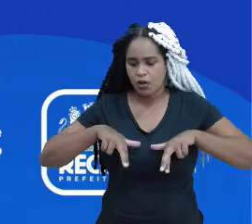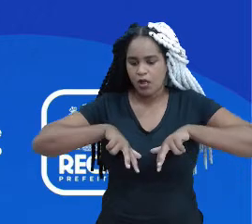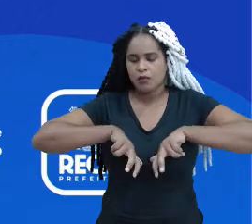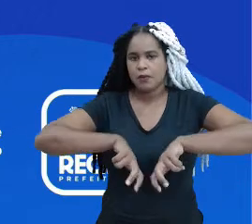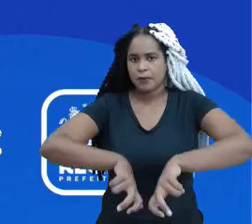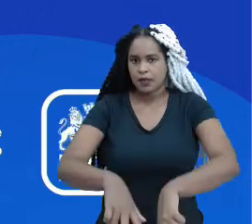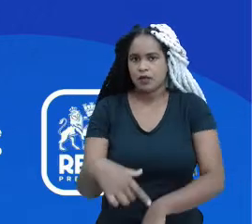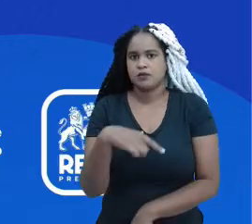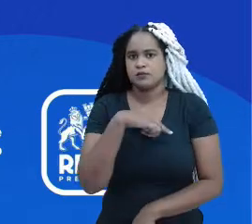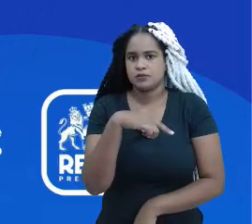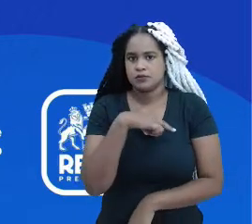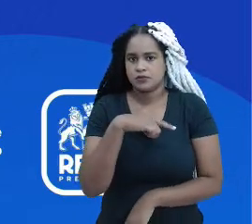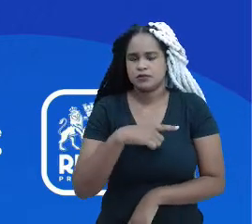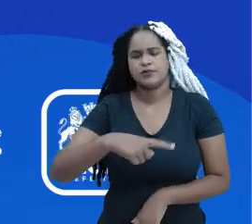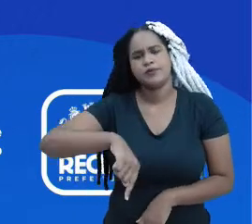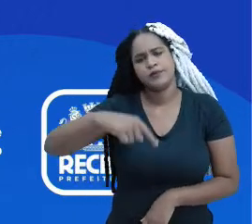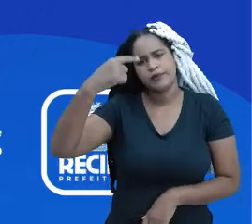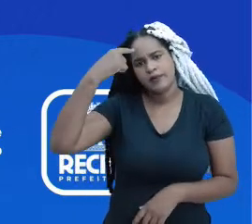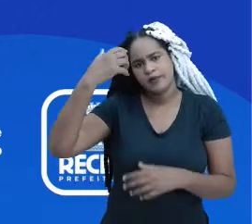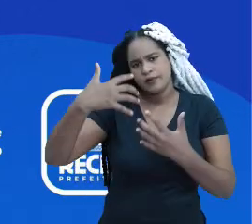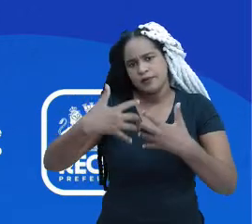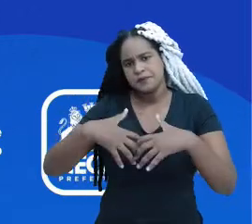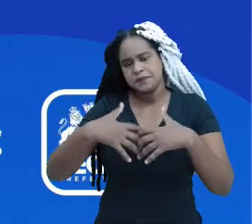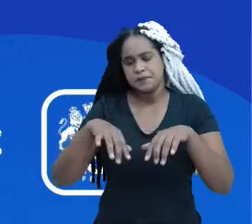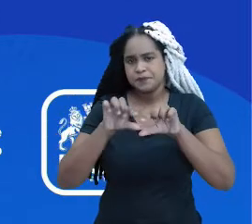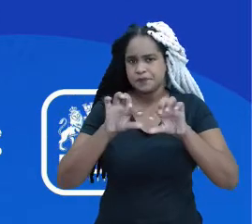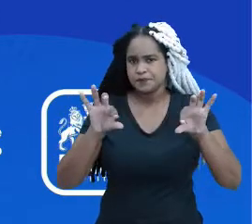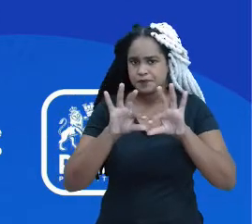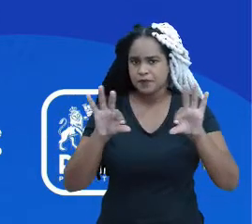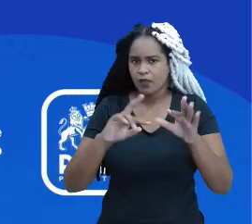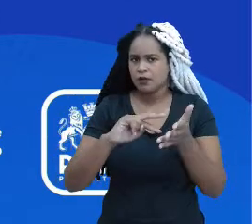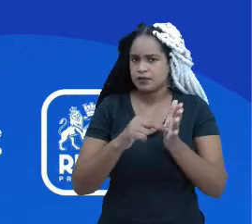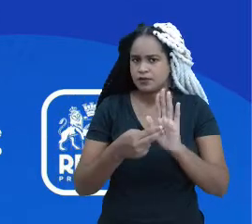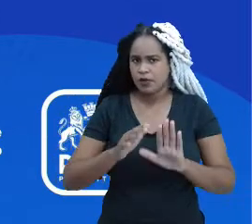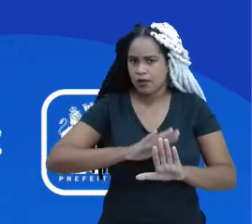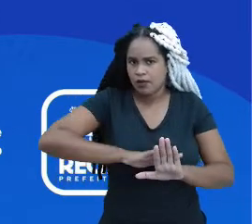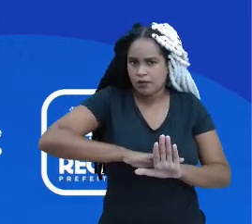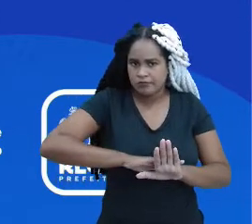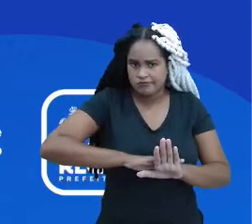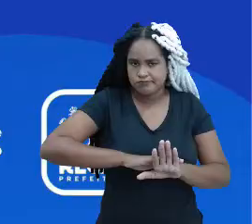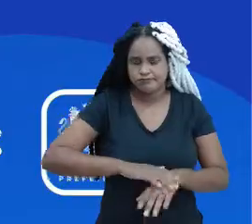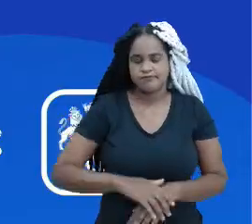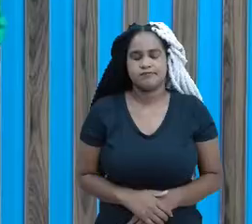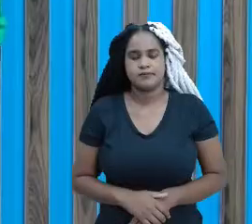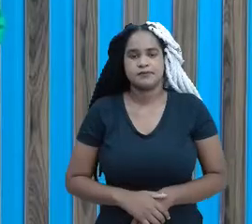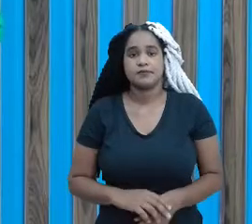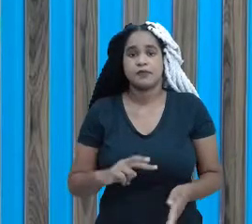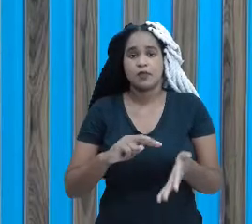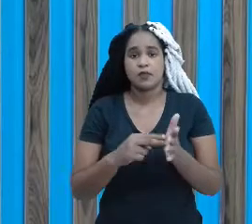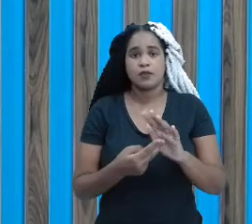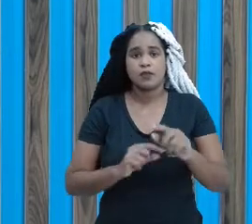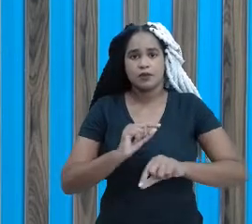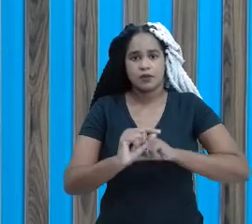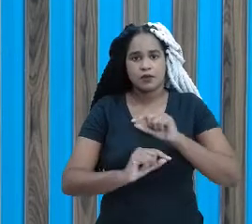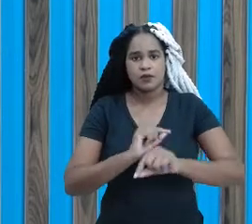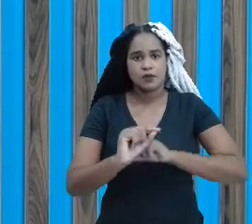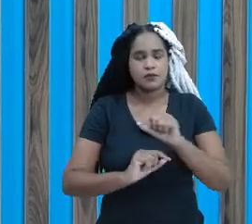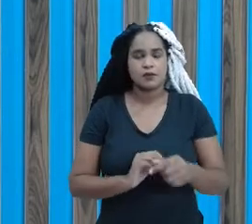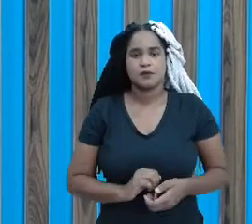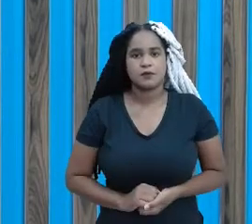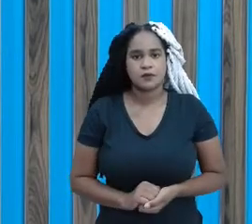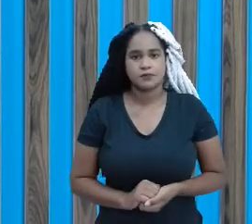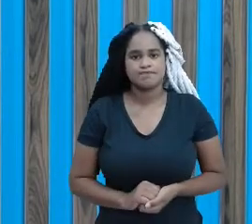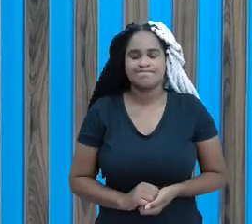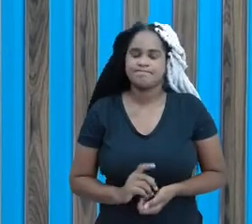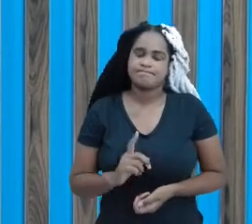conseguem pensar um pouquinho sobre essa frase, o que é que ela significa? Significa, pessoal, que a gente